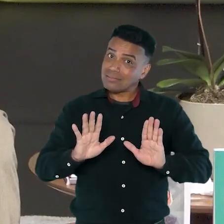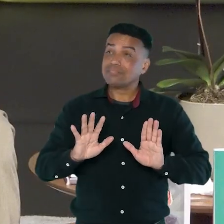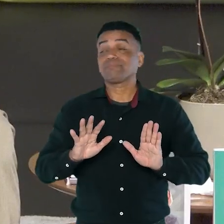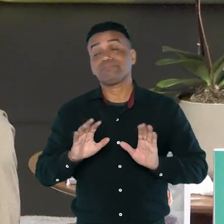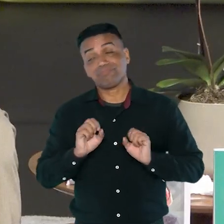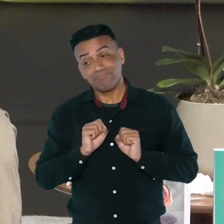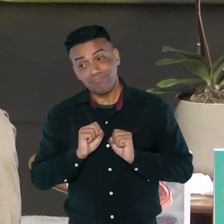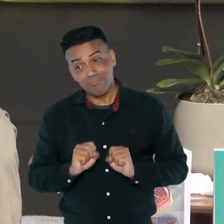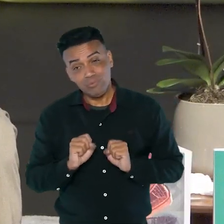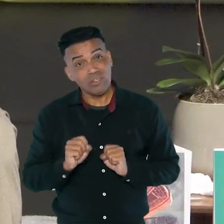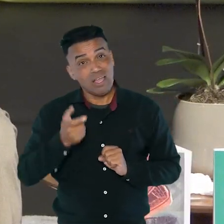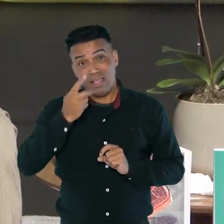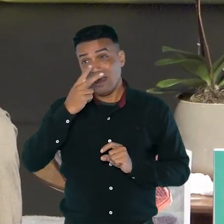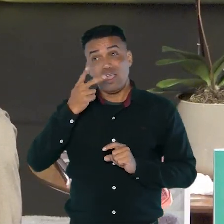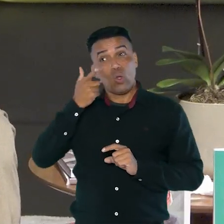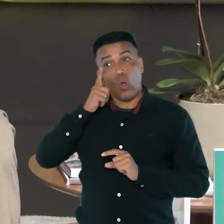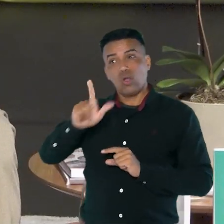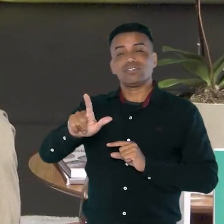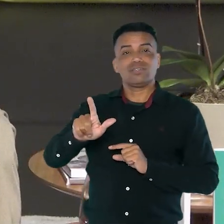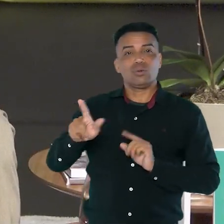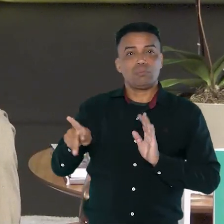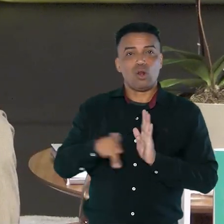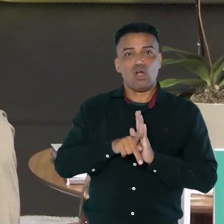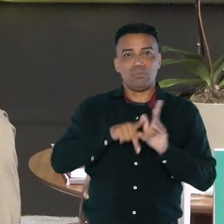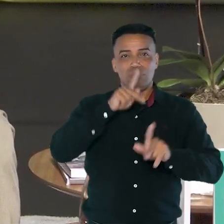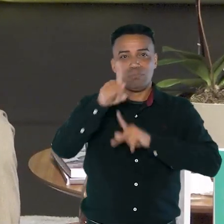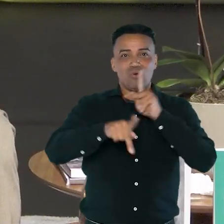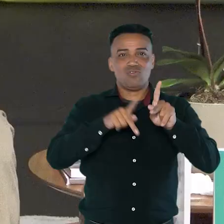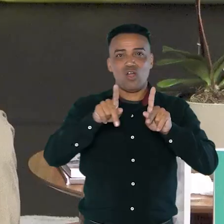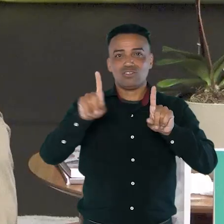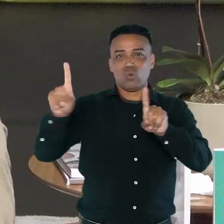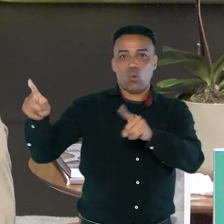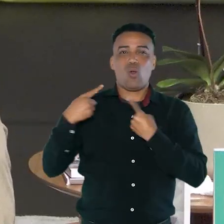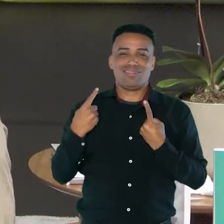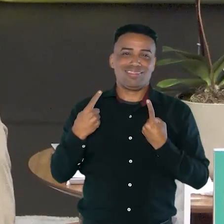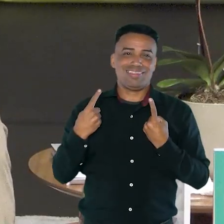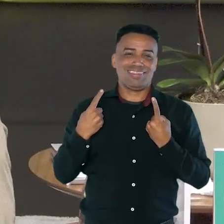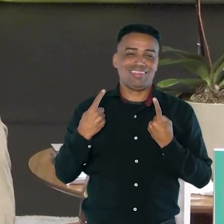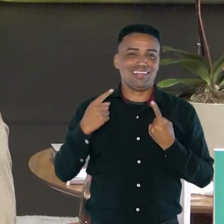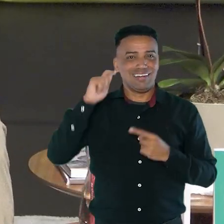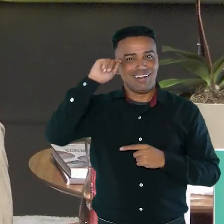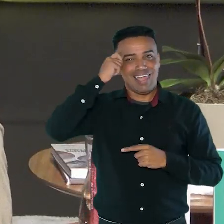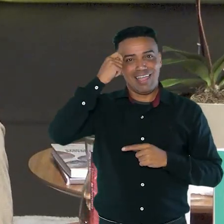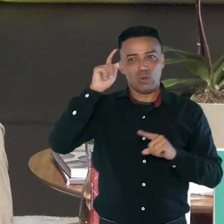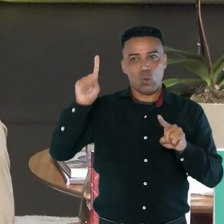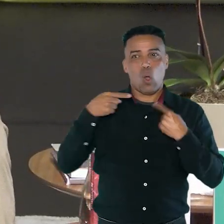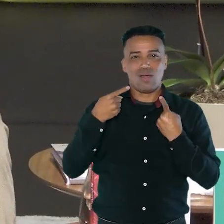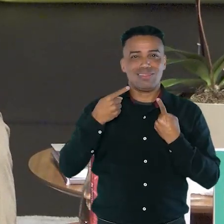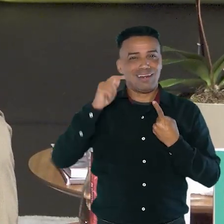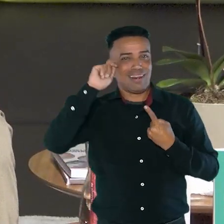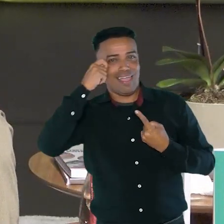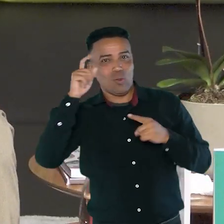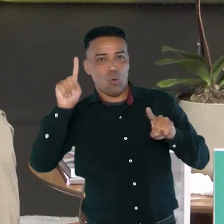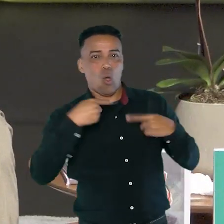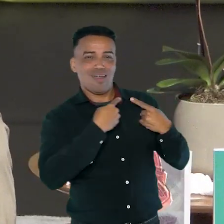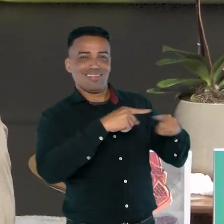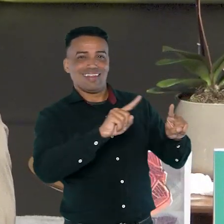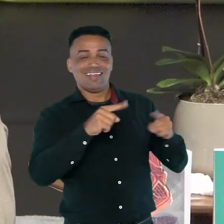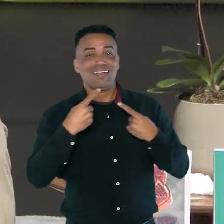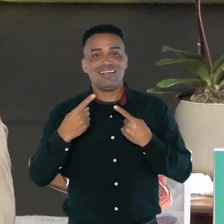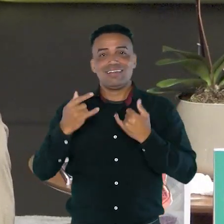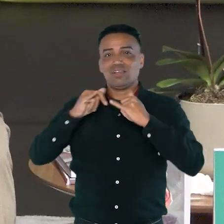ver como eles conseguiram fazer que o nosso próprio povo nos odeie. A força que é a